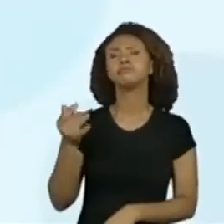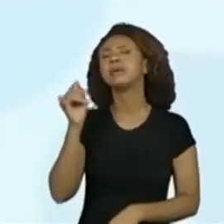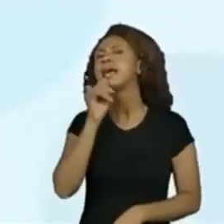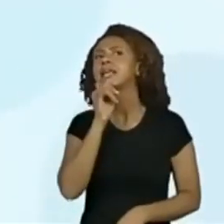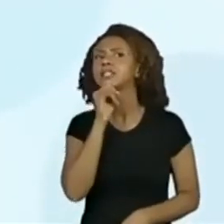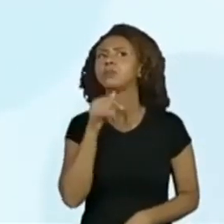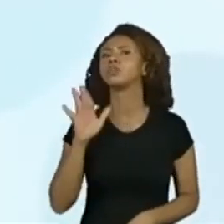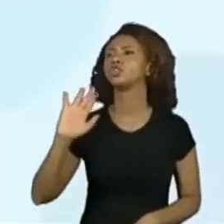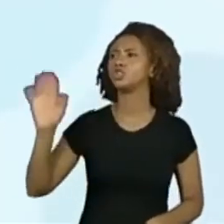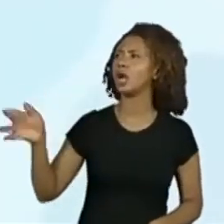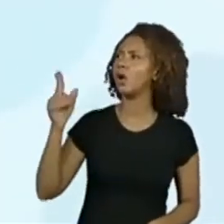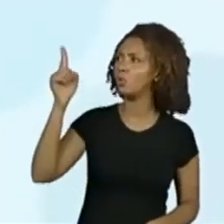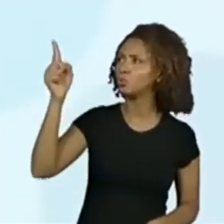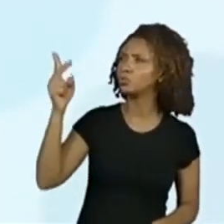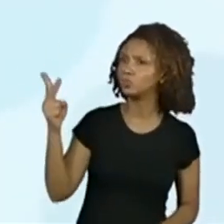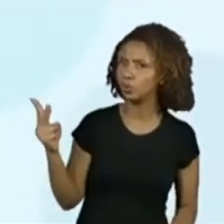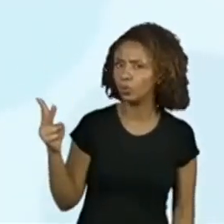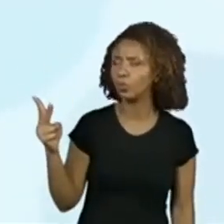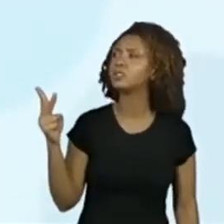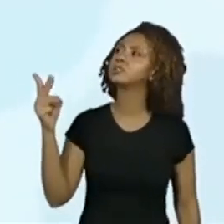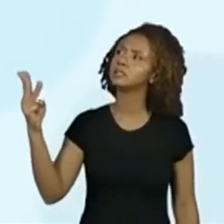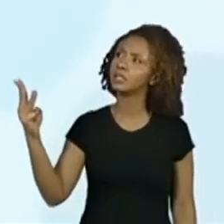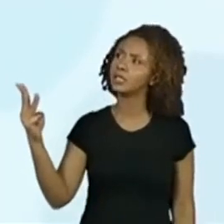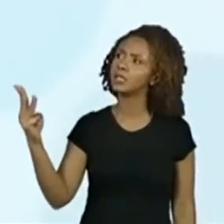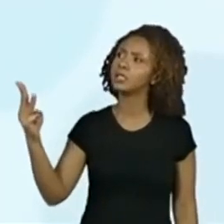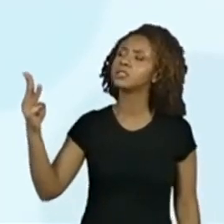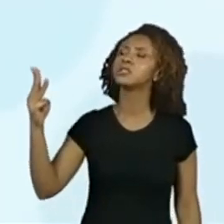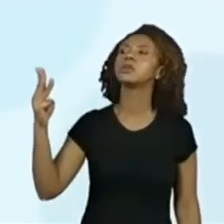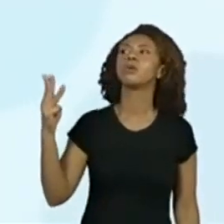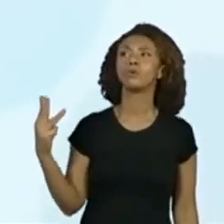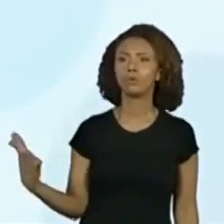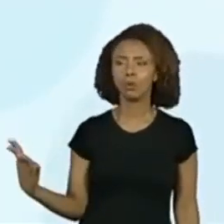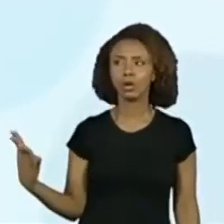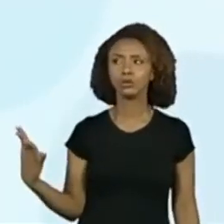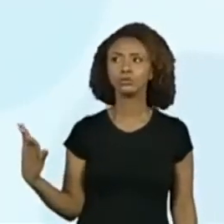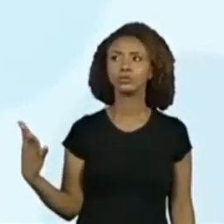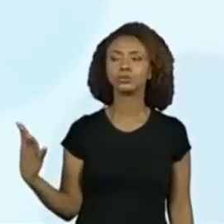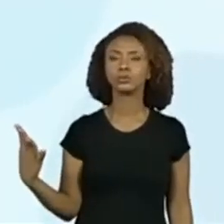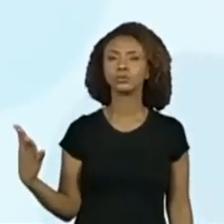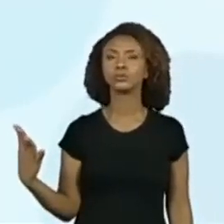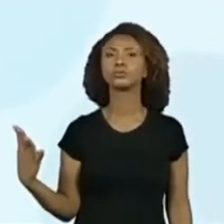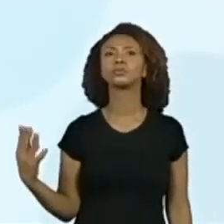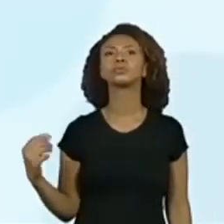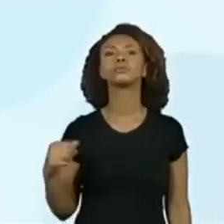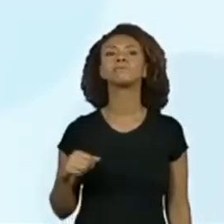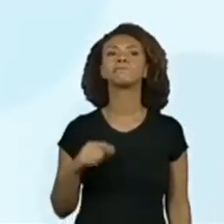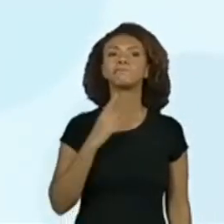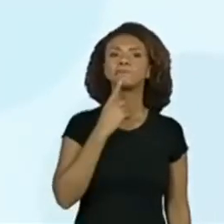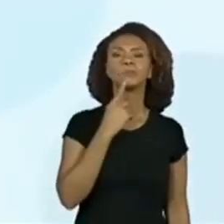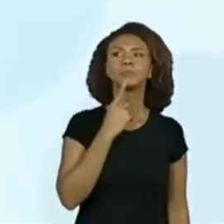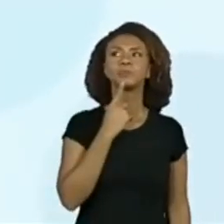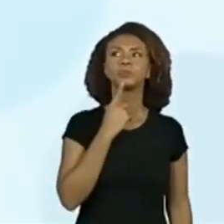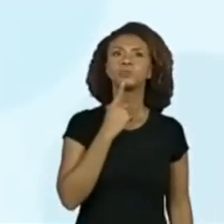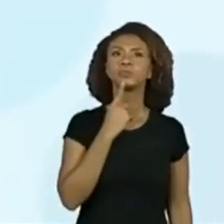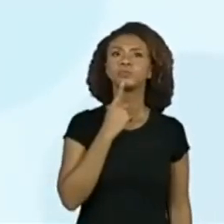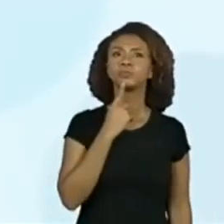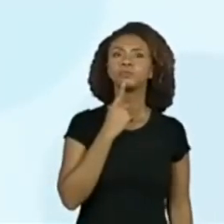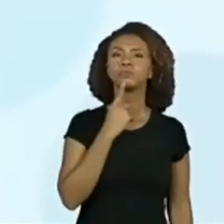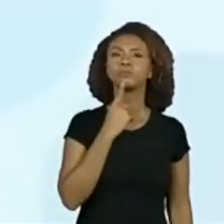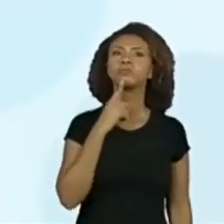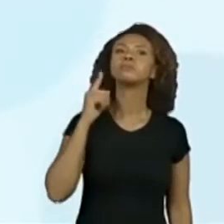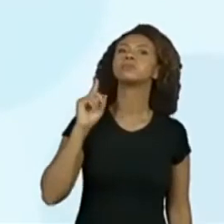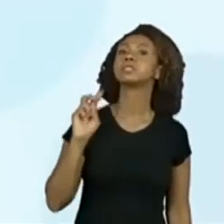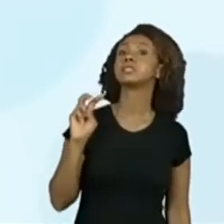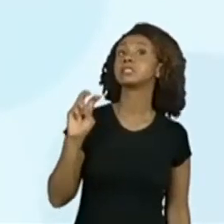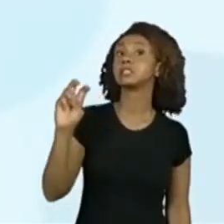esse 1 2 3 4 ele tinha mais um